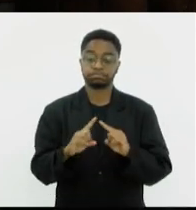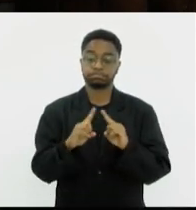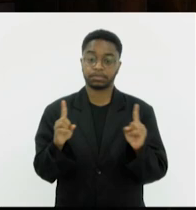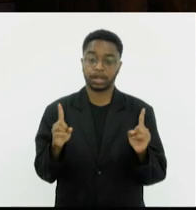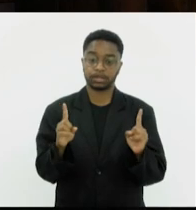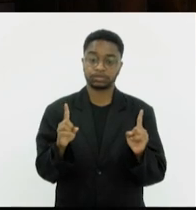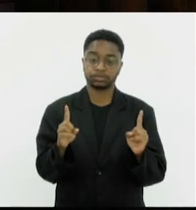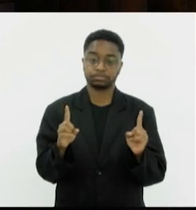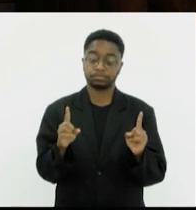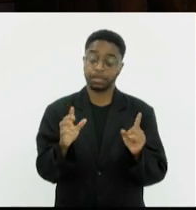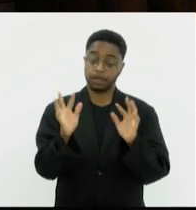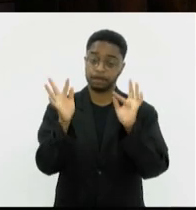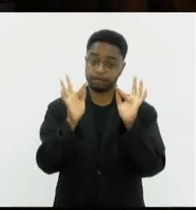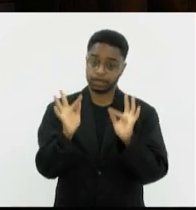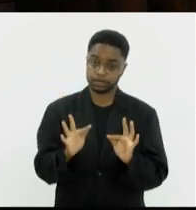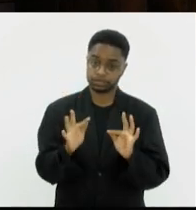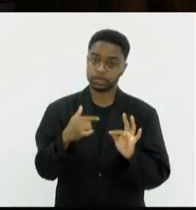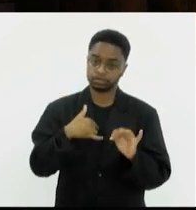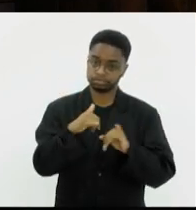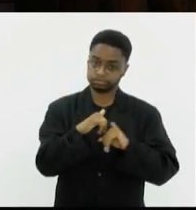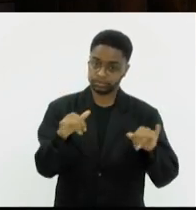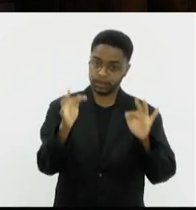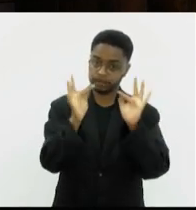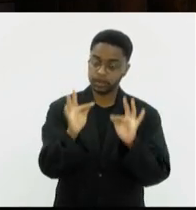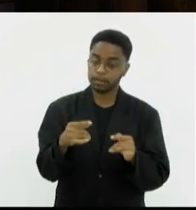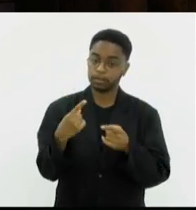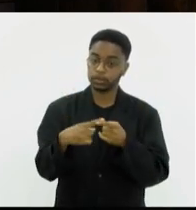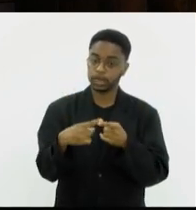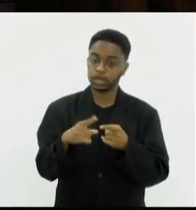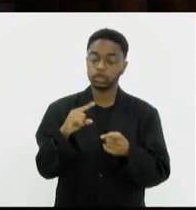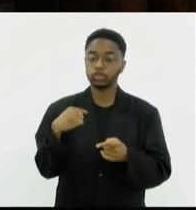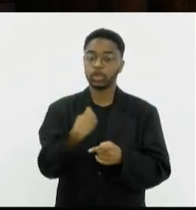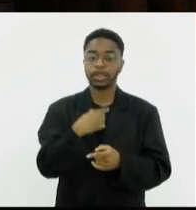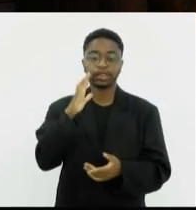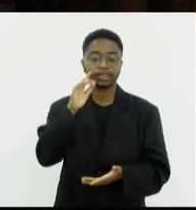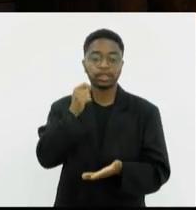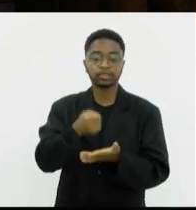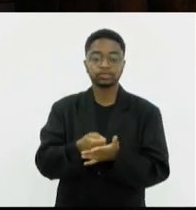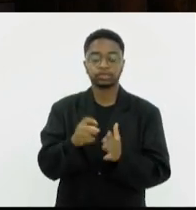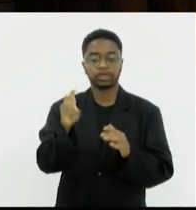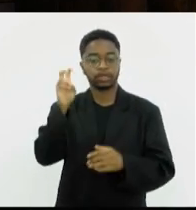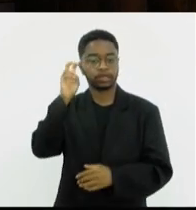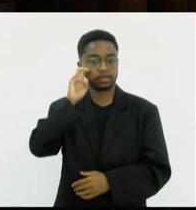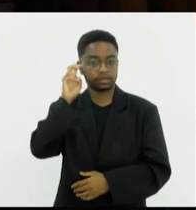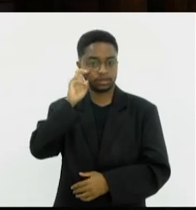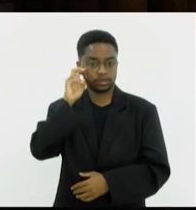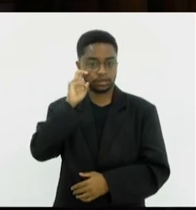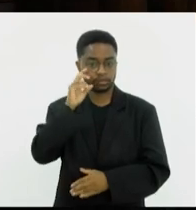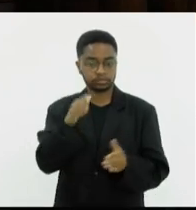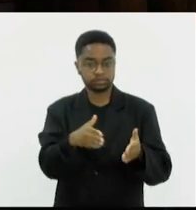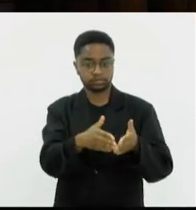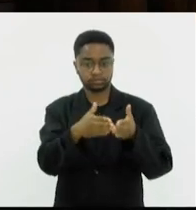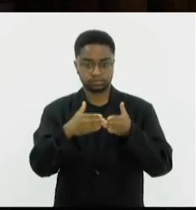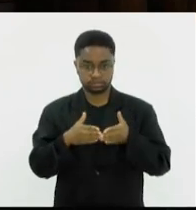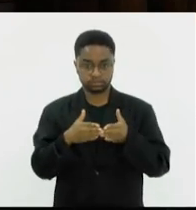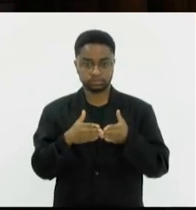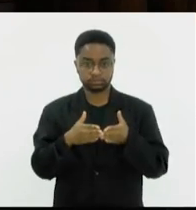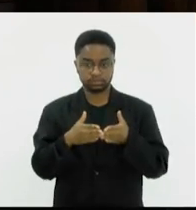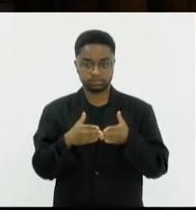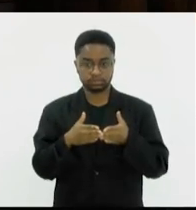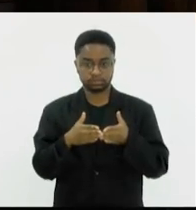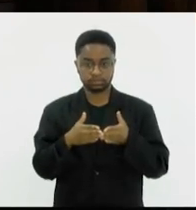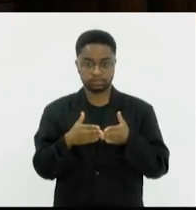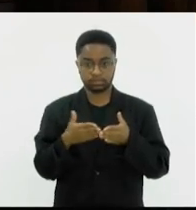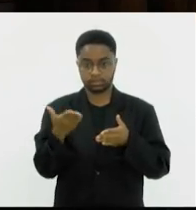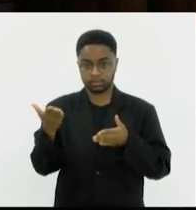felizmente, e eu digo felizmente porque nós deliberávamos na quinta-feira a suspensão imediata dessa